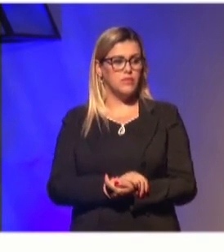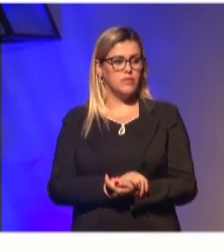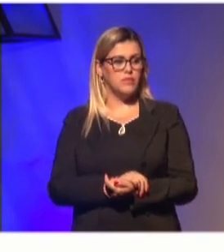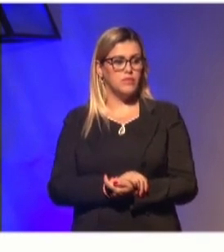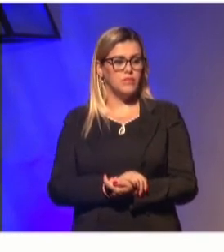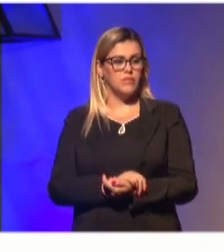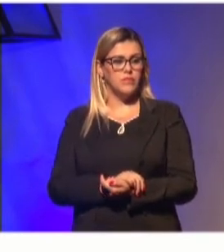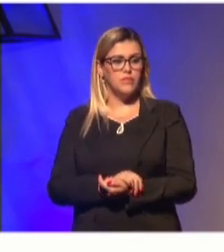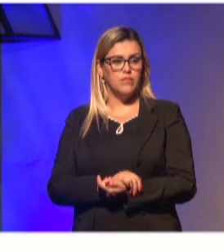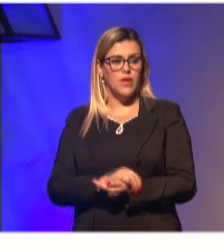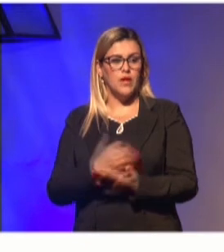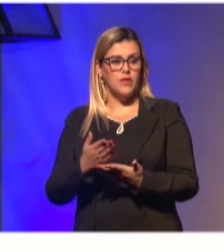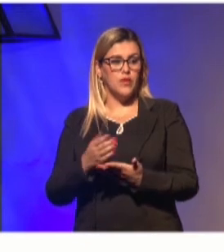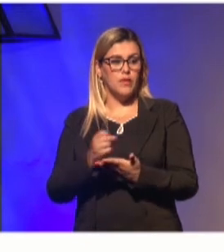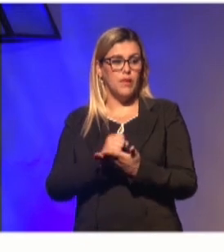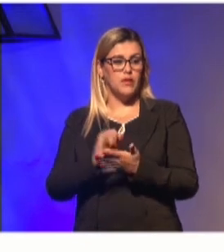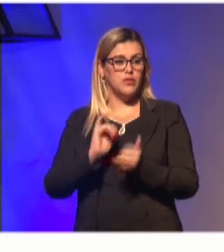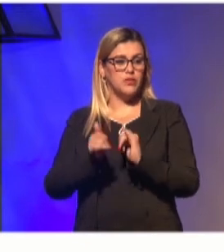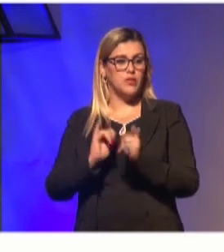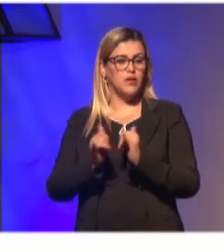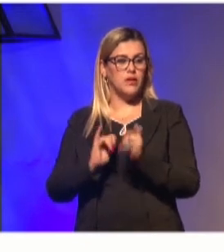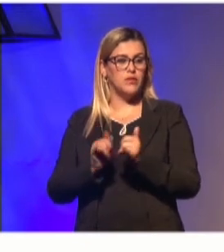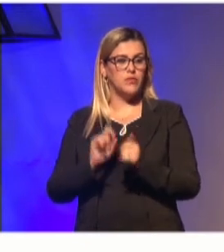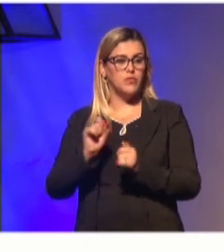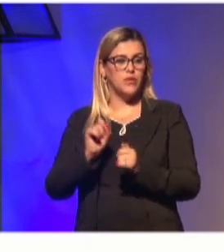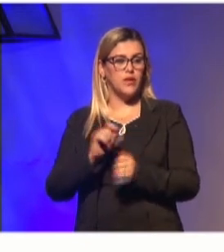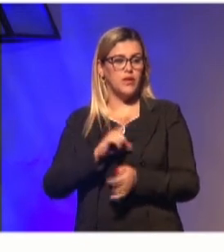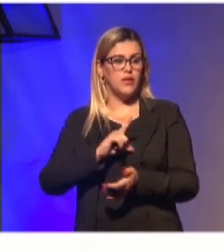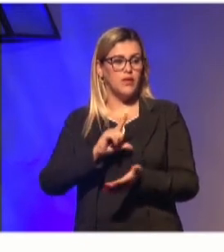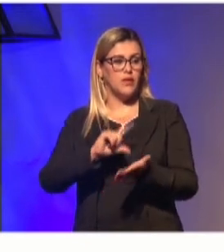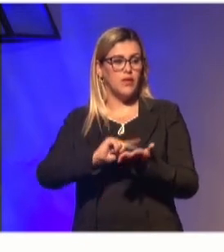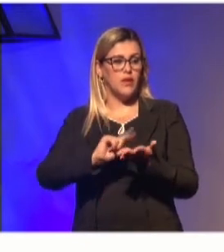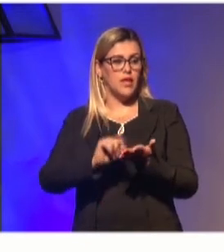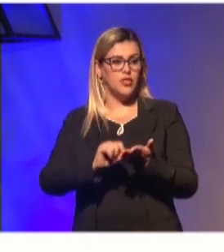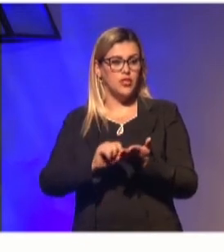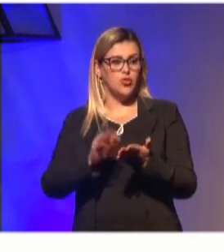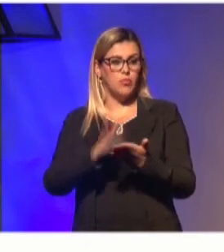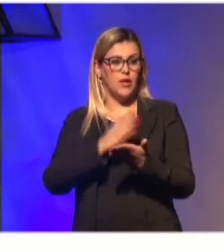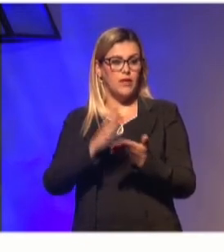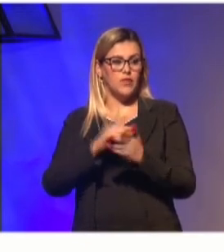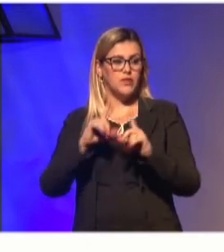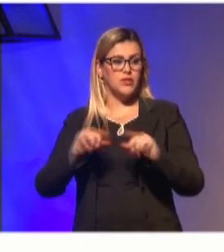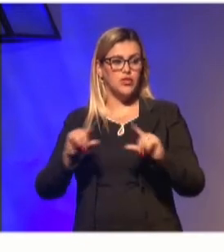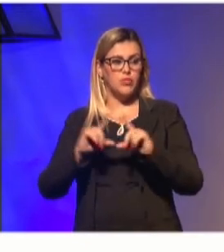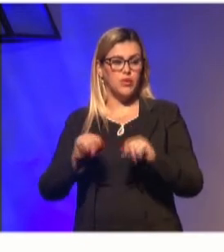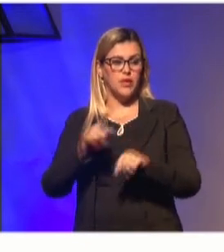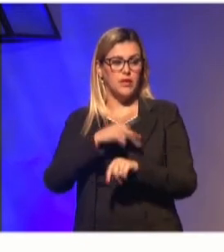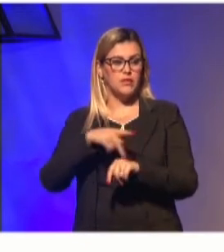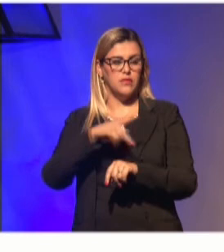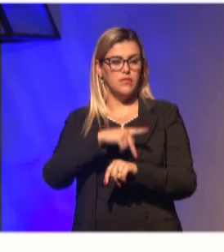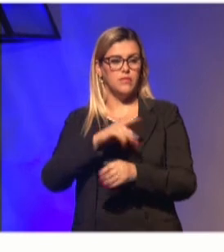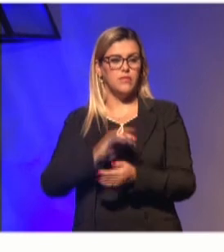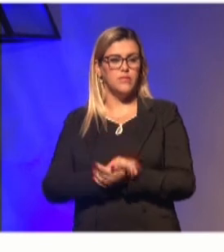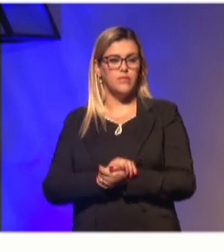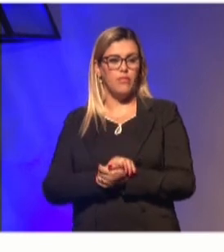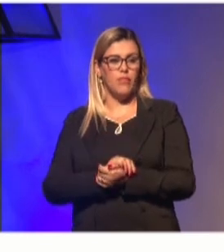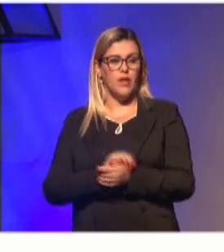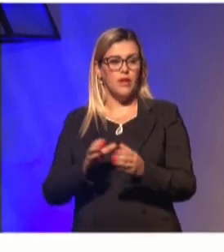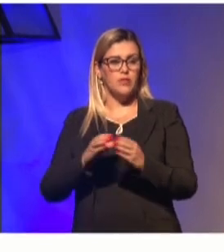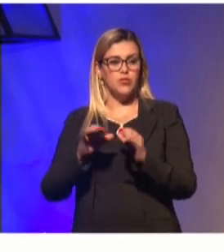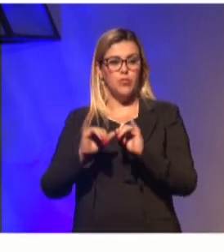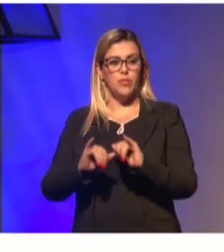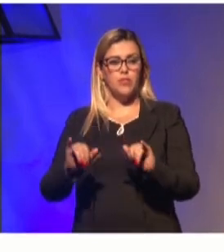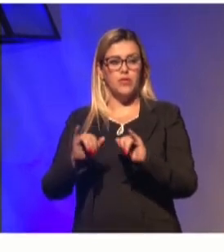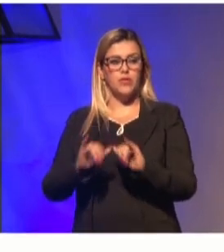buscando em bases de dados, foi encontrado esse artigo de uma revista japonesa, e esse grupo publicou aí